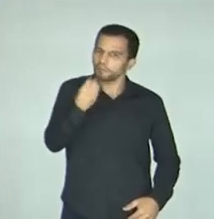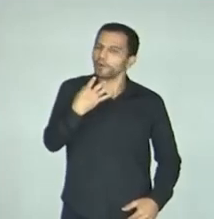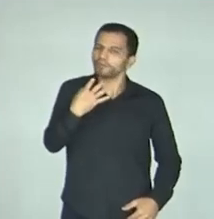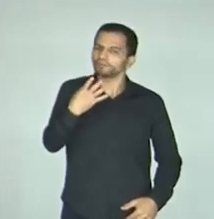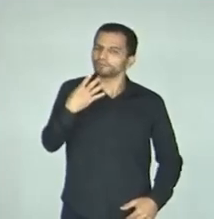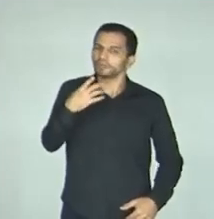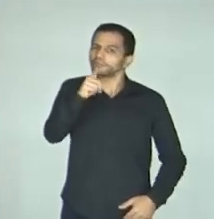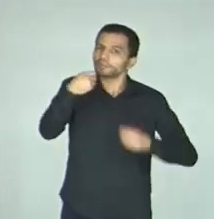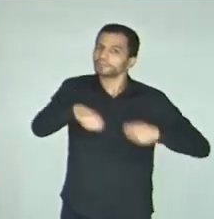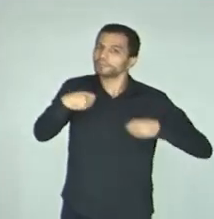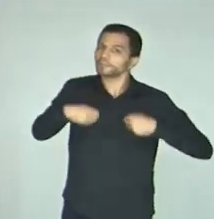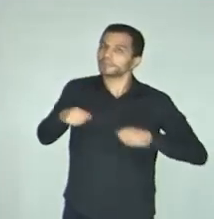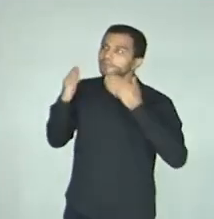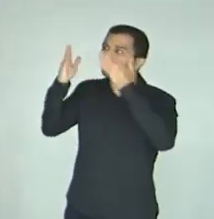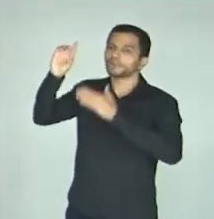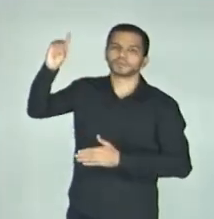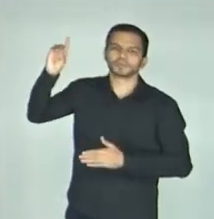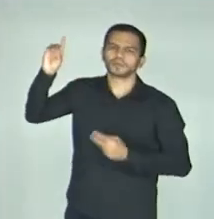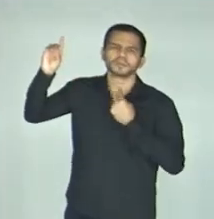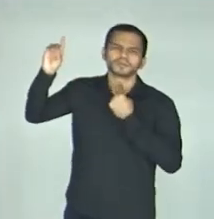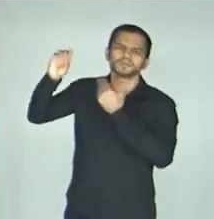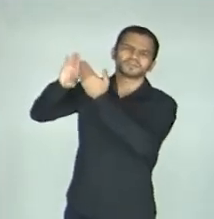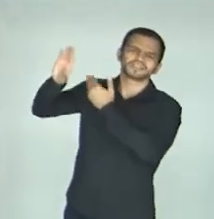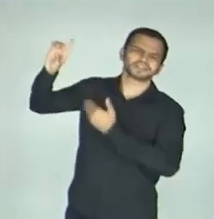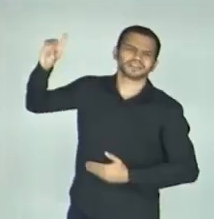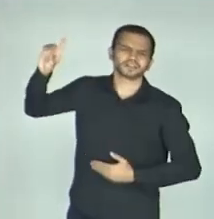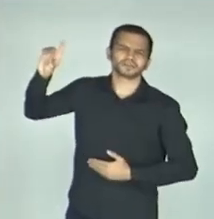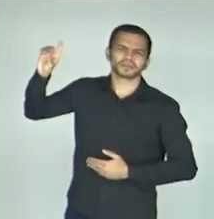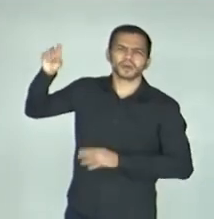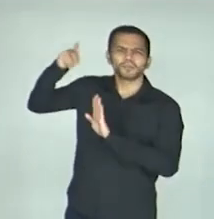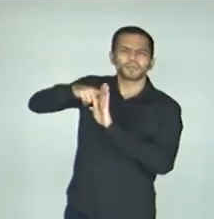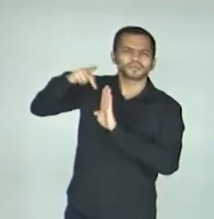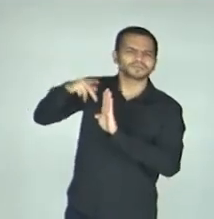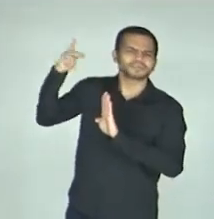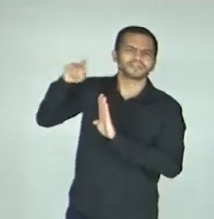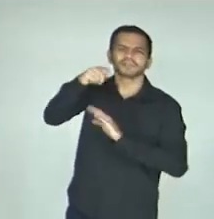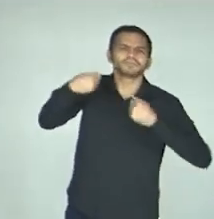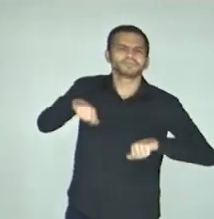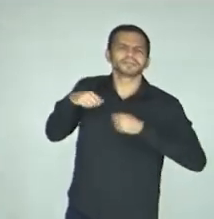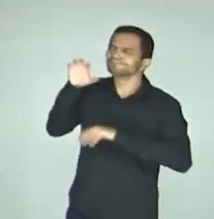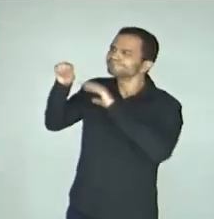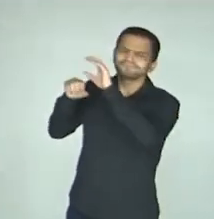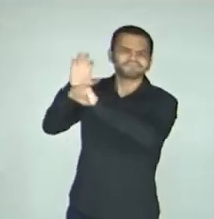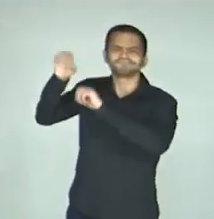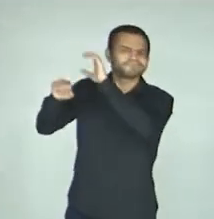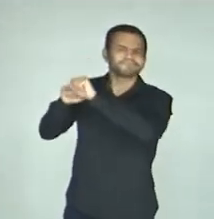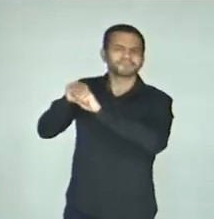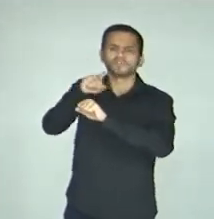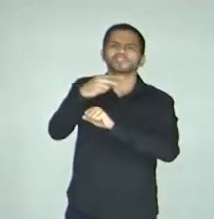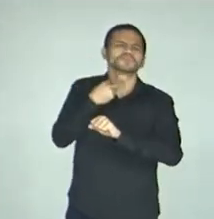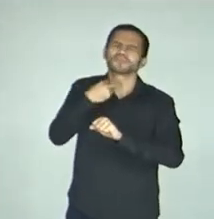não se separar da casa do senhor não se separar dos projetos do senhor não se separar daqueles